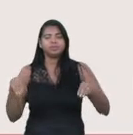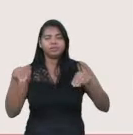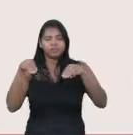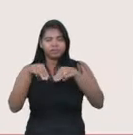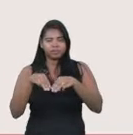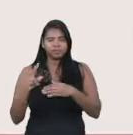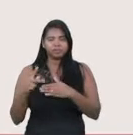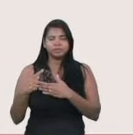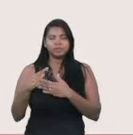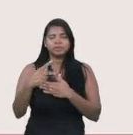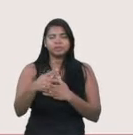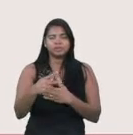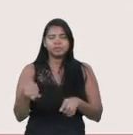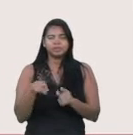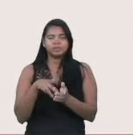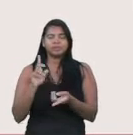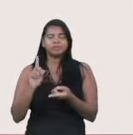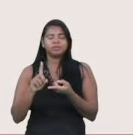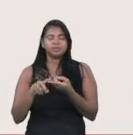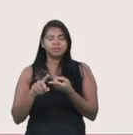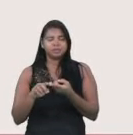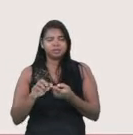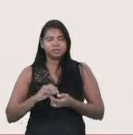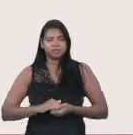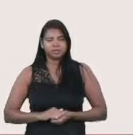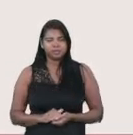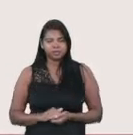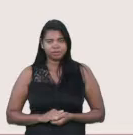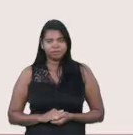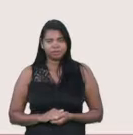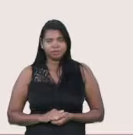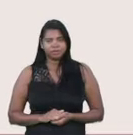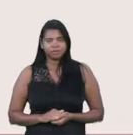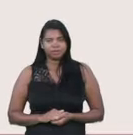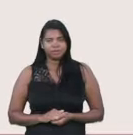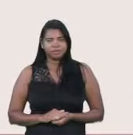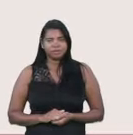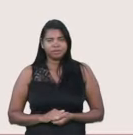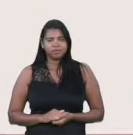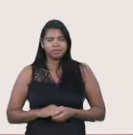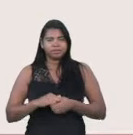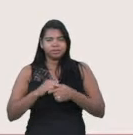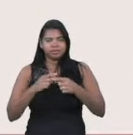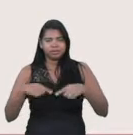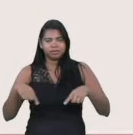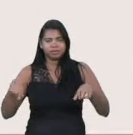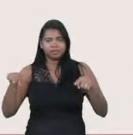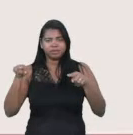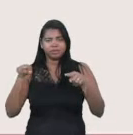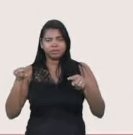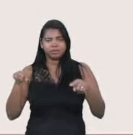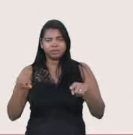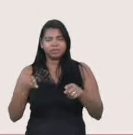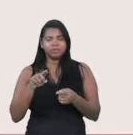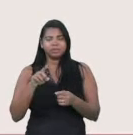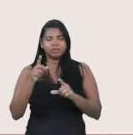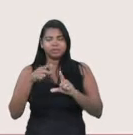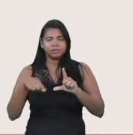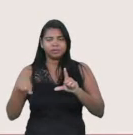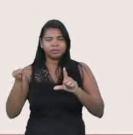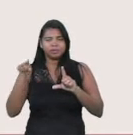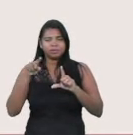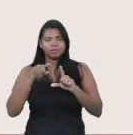constante. A direção desse campo magnético é perpendicular ao plano da página no sentido para dentro, como informa